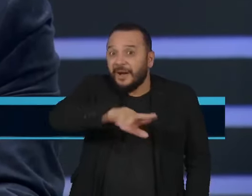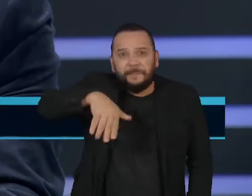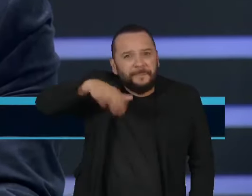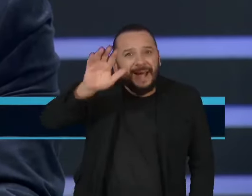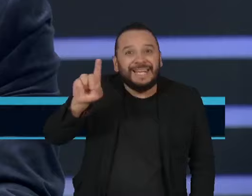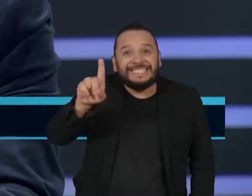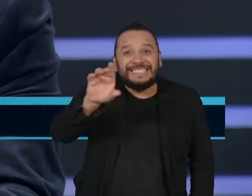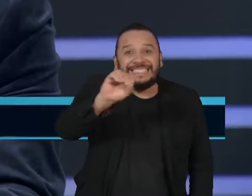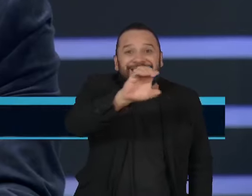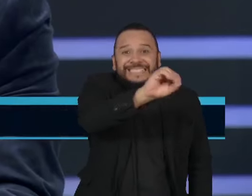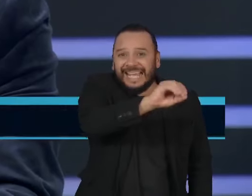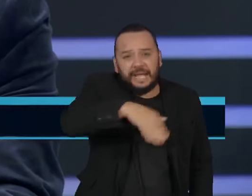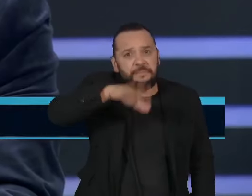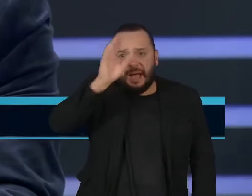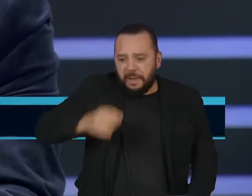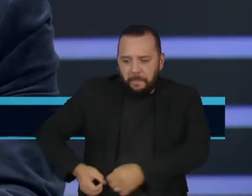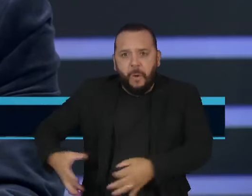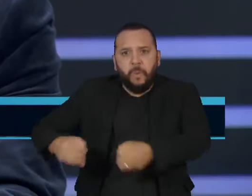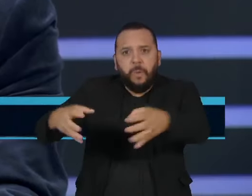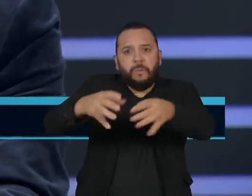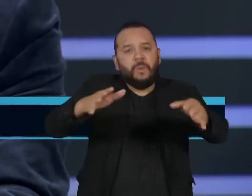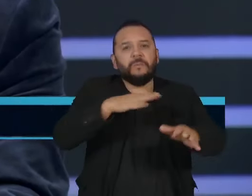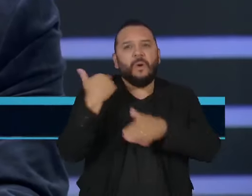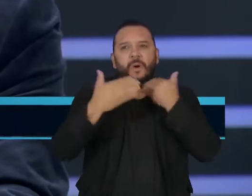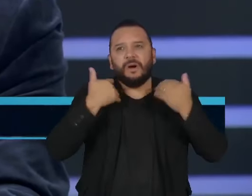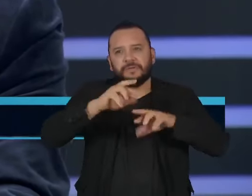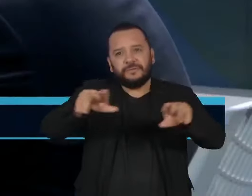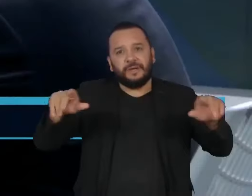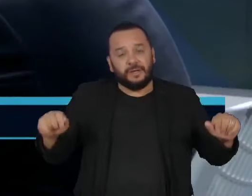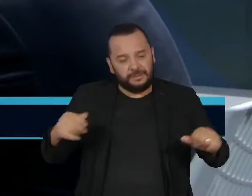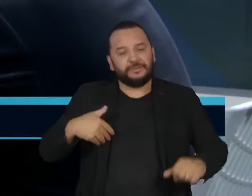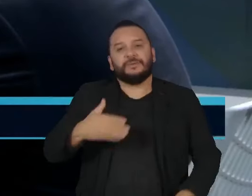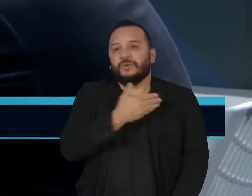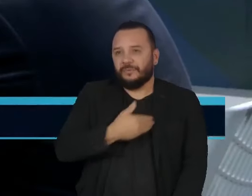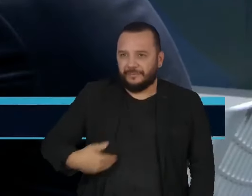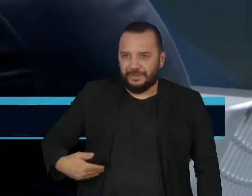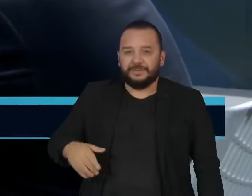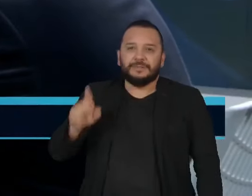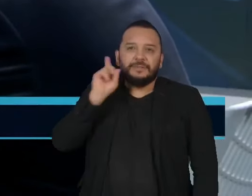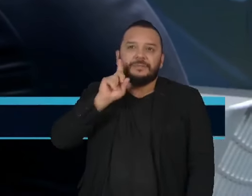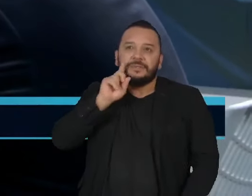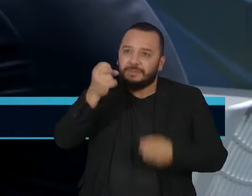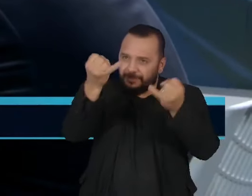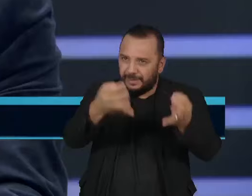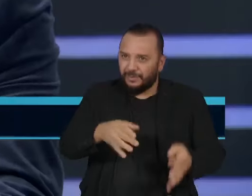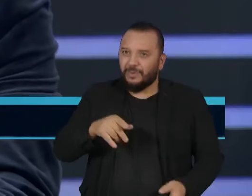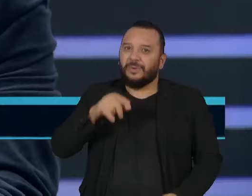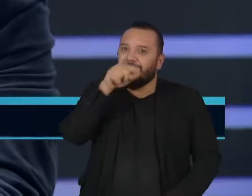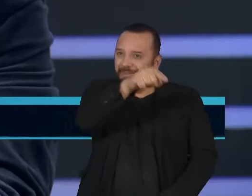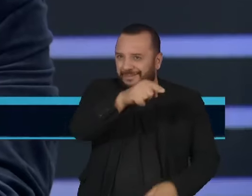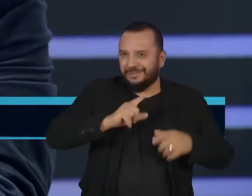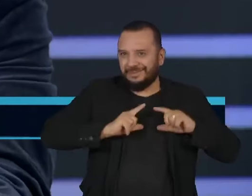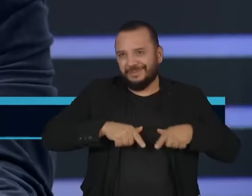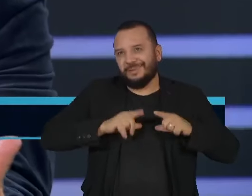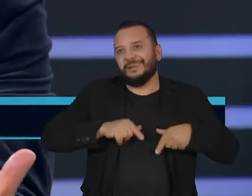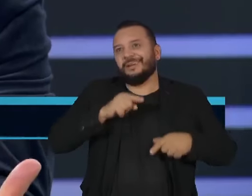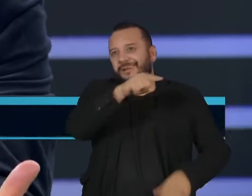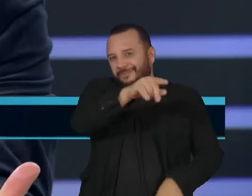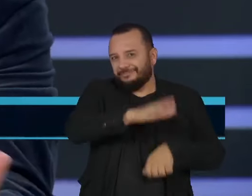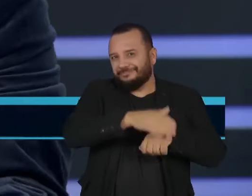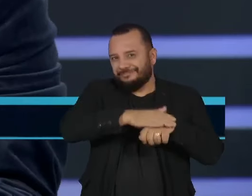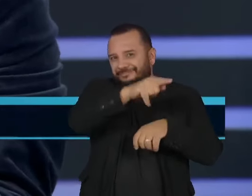explodindo, vários mortos. E o governo americano já disse quem foi. Olha, se o governo americano disse que veio de